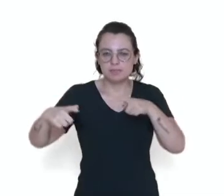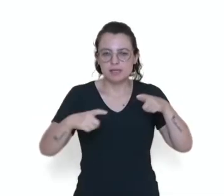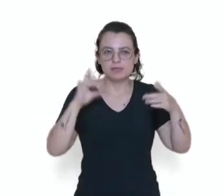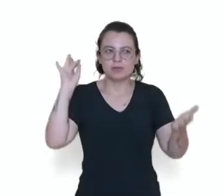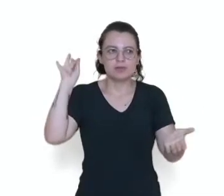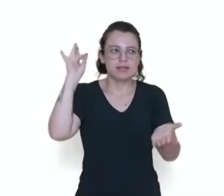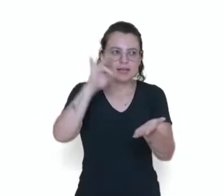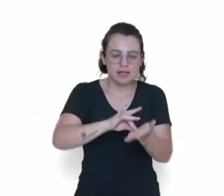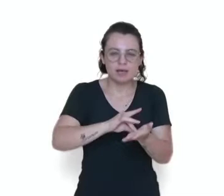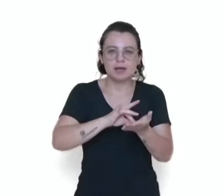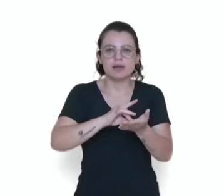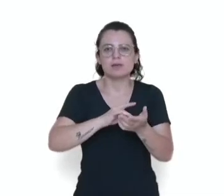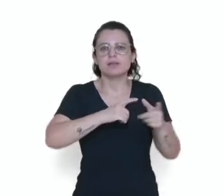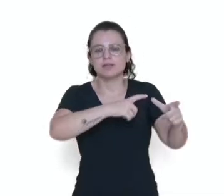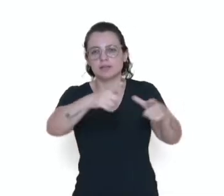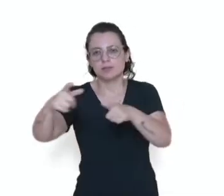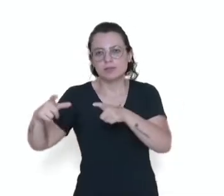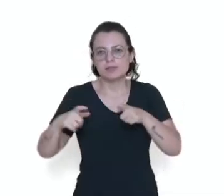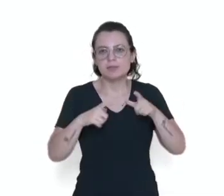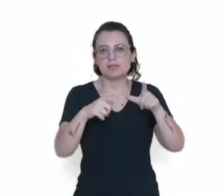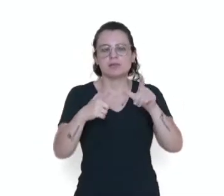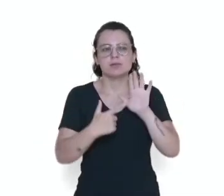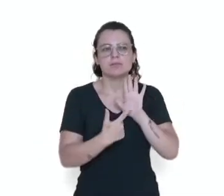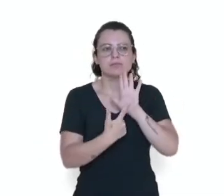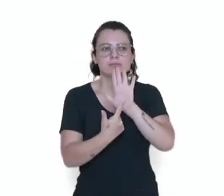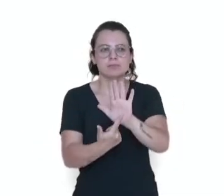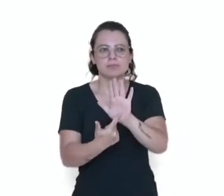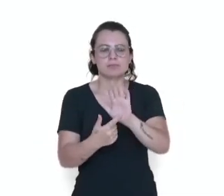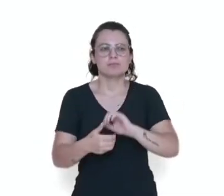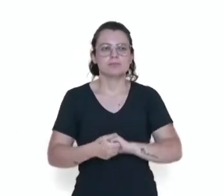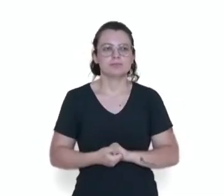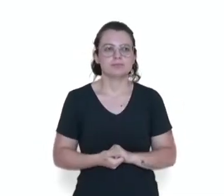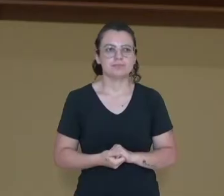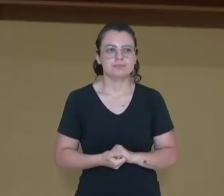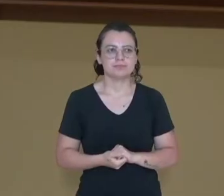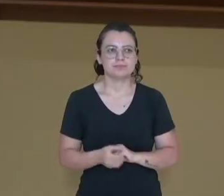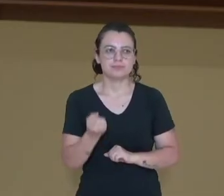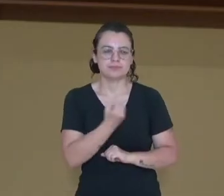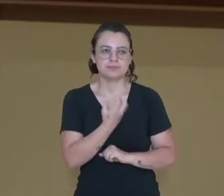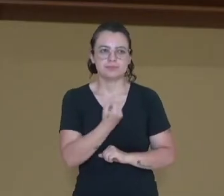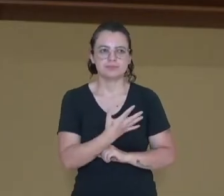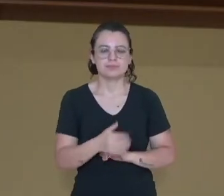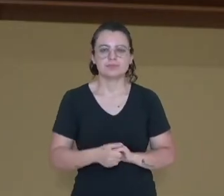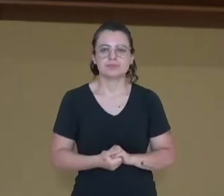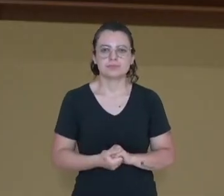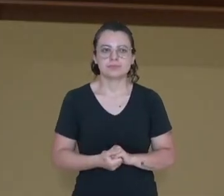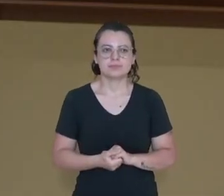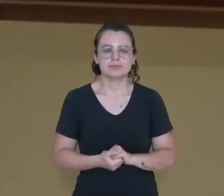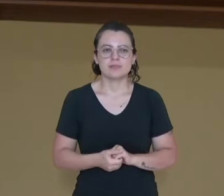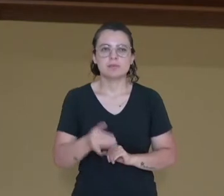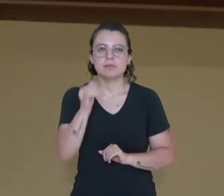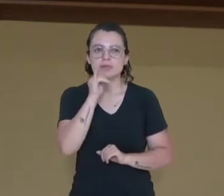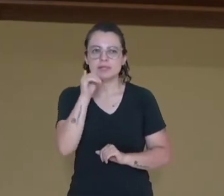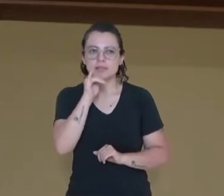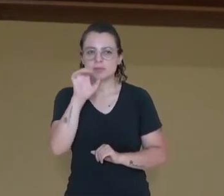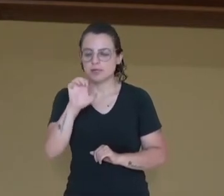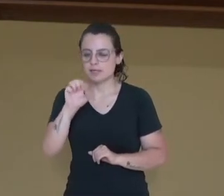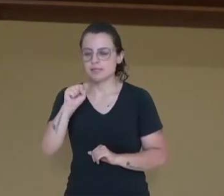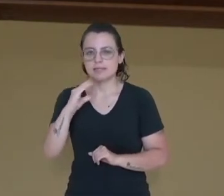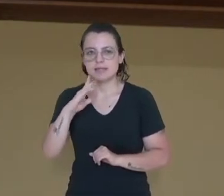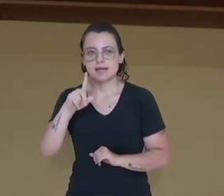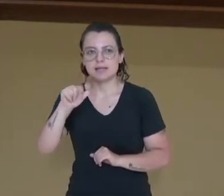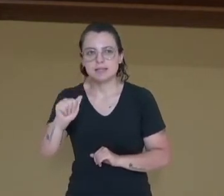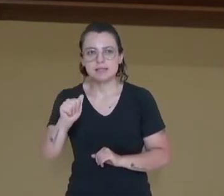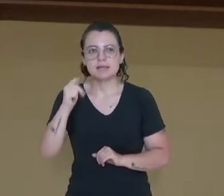do espaço representado por meio de uma proporção numérica. Por exemplo, a escala 1 está